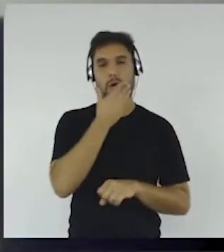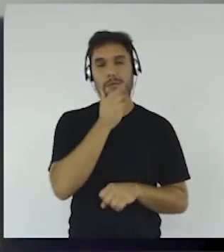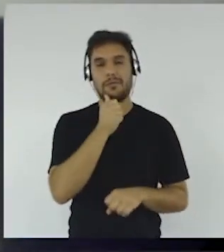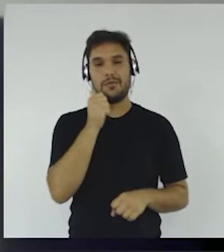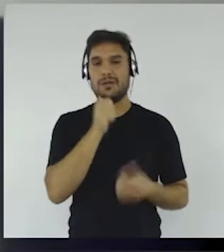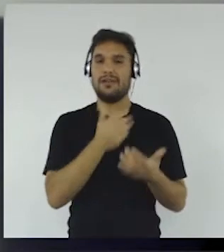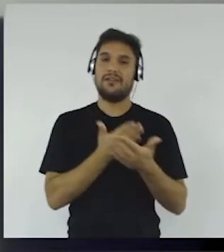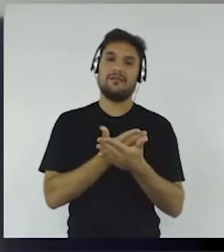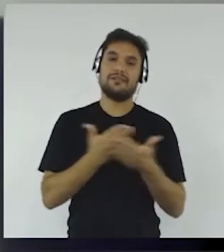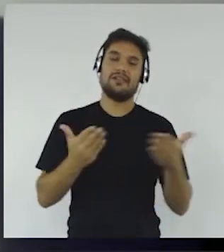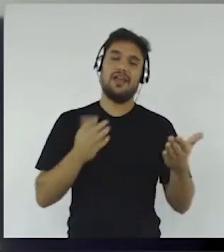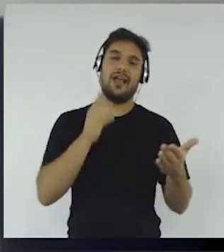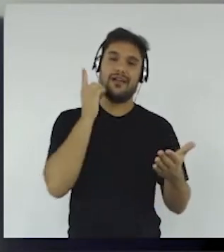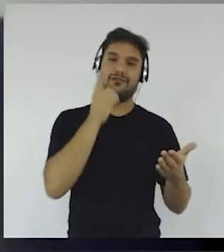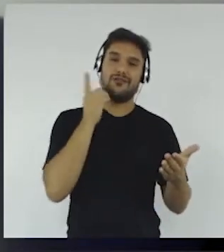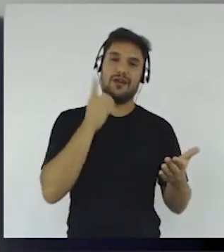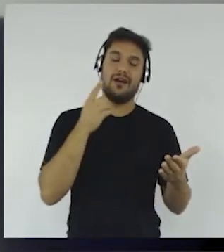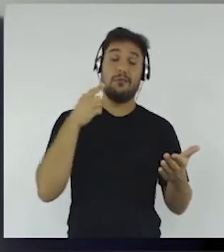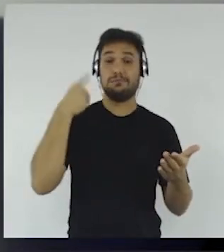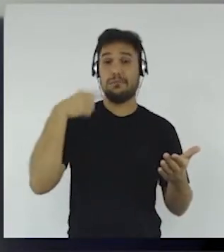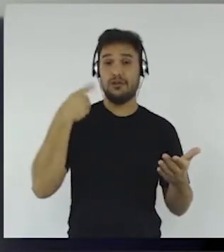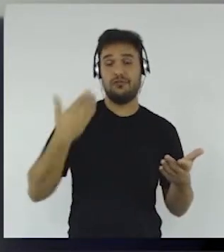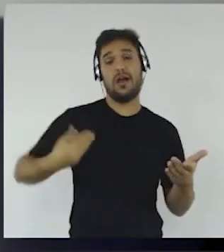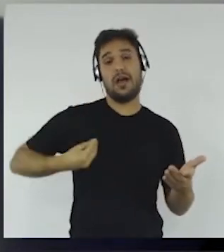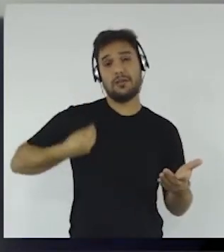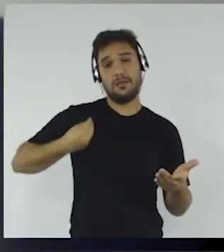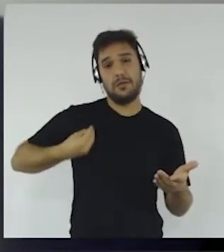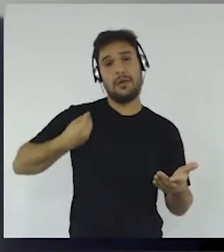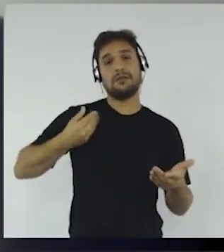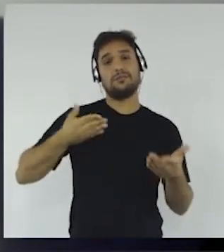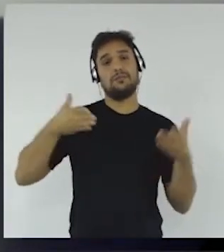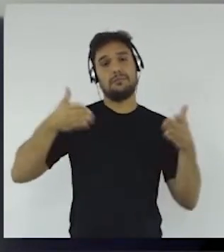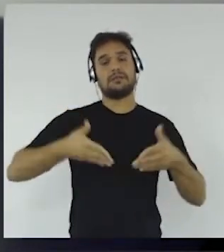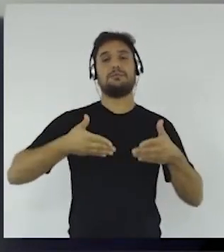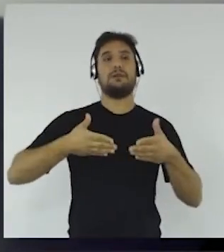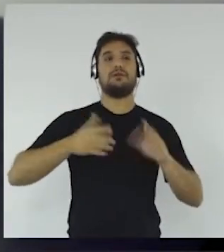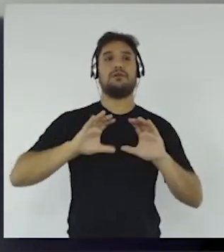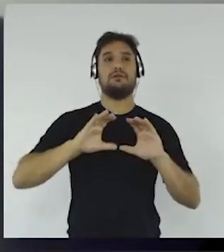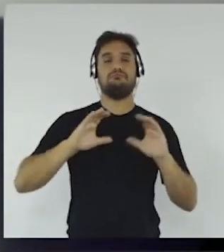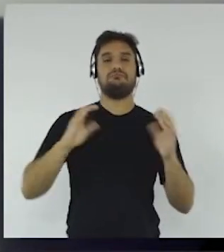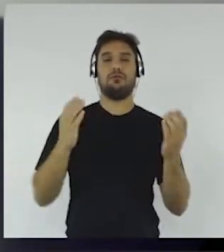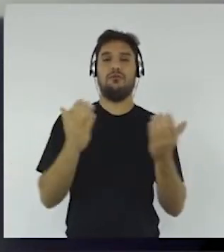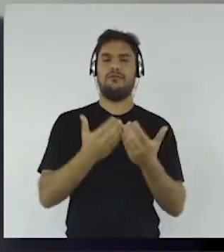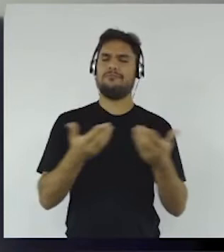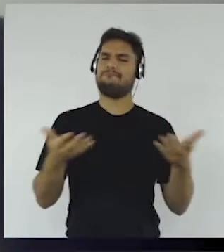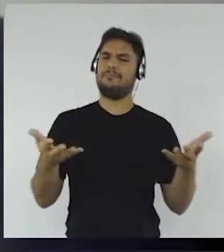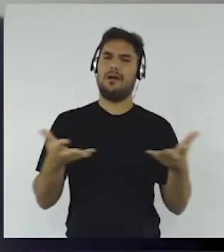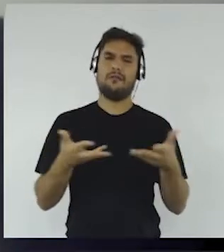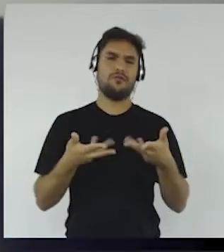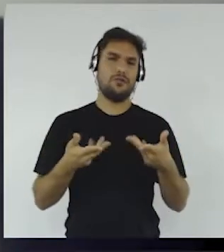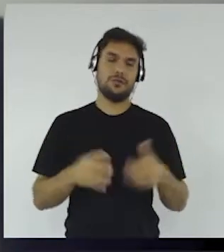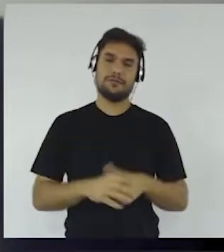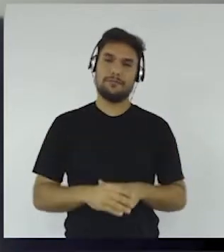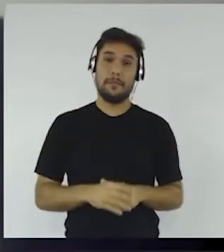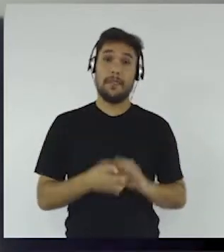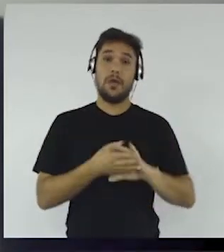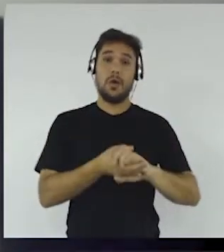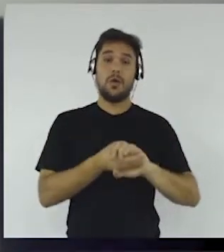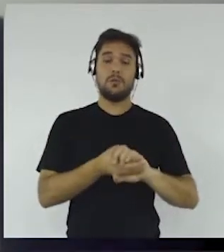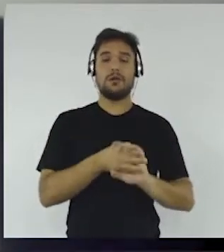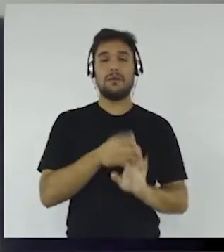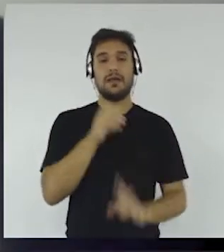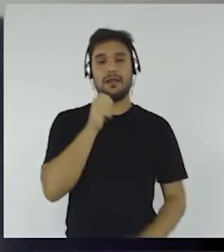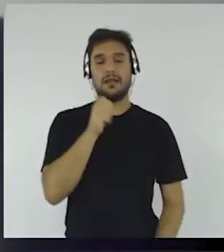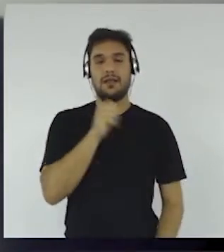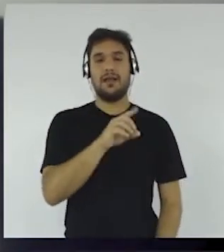os advogados que estão participando desse maravilhoso evento. Cumprimento a doutora